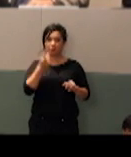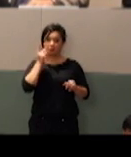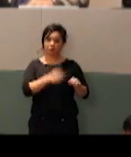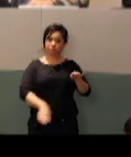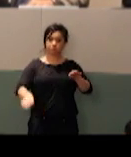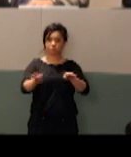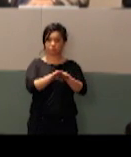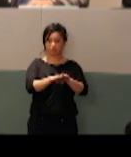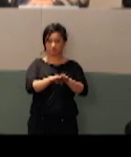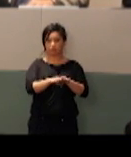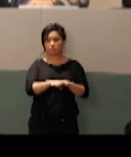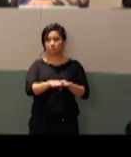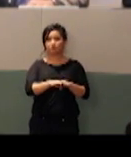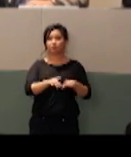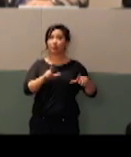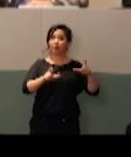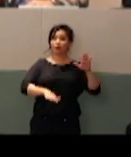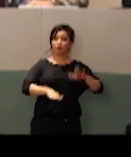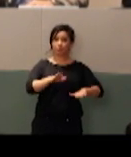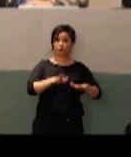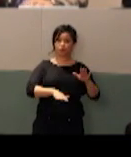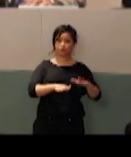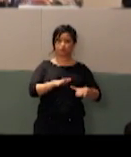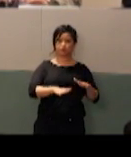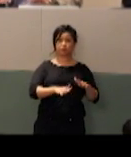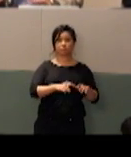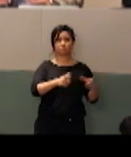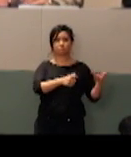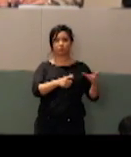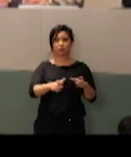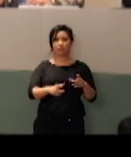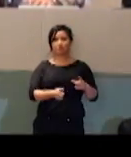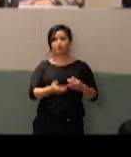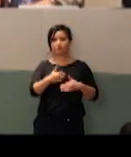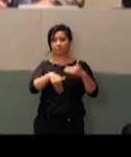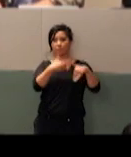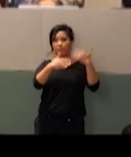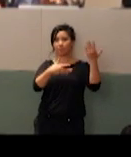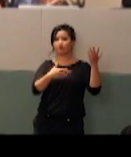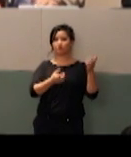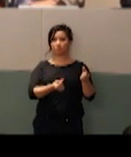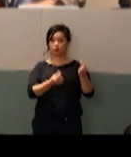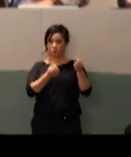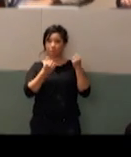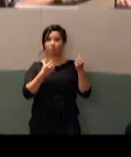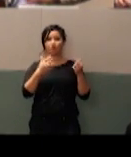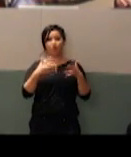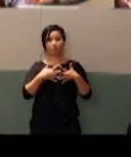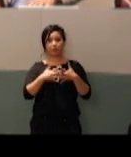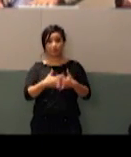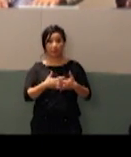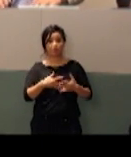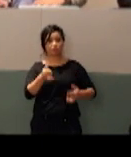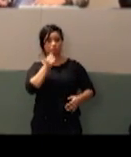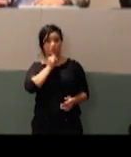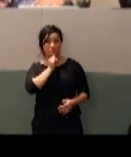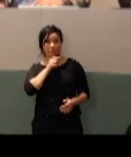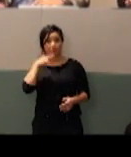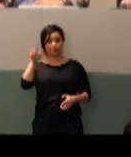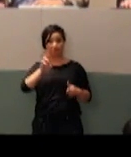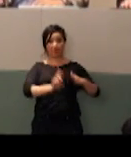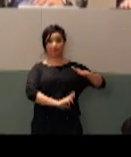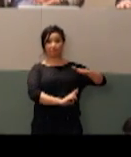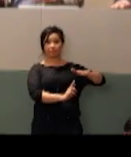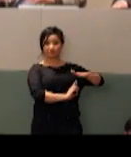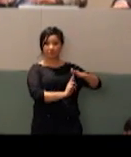desenvolvimento econômico que essa diferença de alíquotas cria problema muito grande. Você vai, por exemplo, na Feira dos Goianos e tudo que se vende